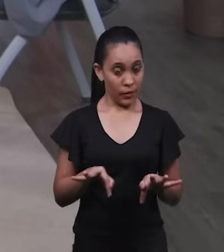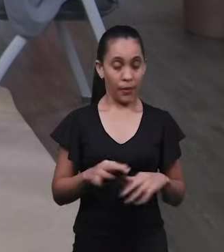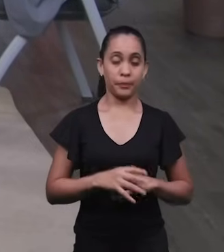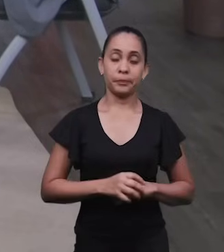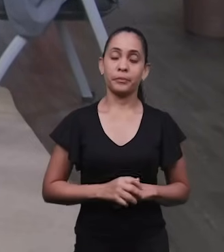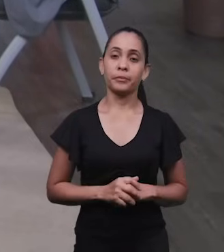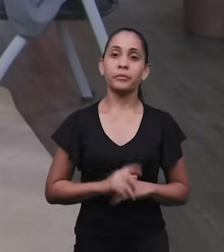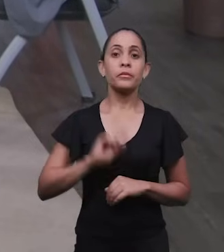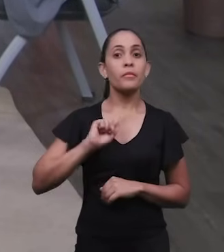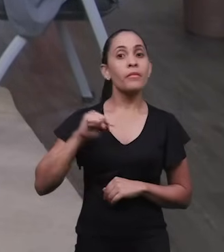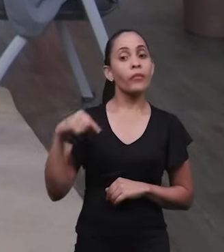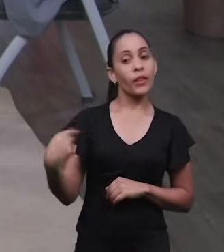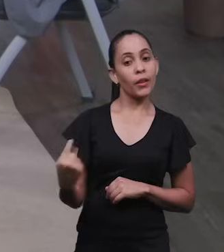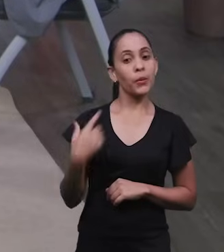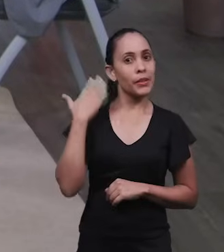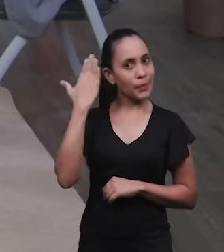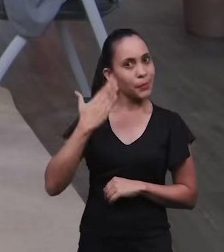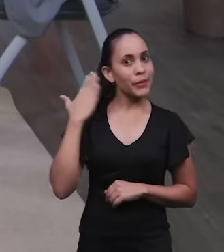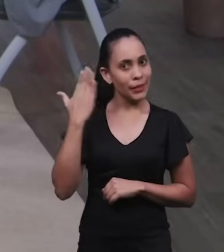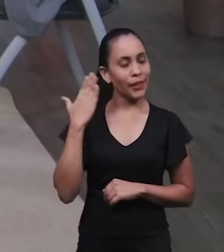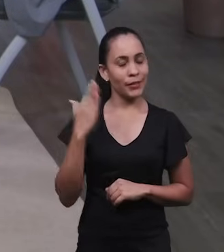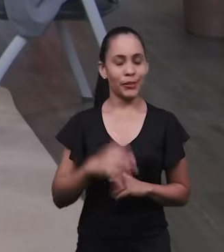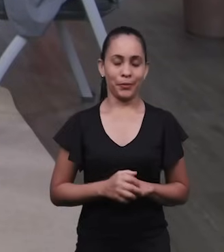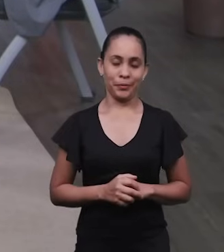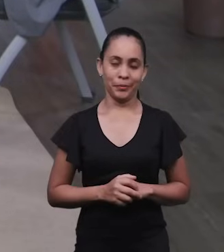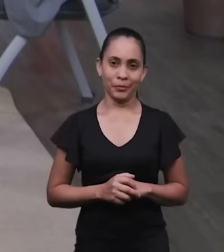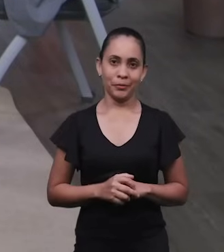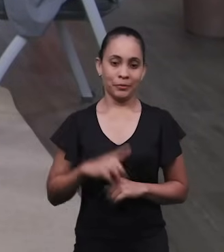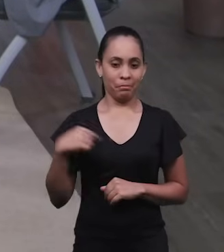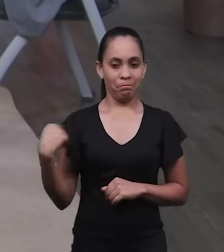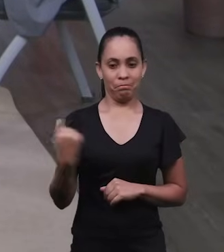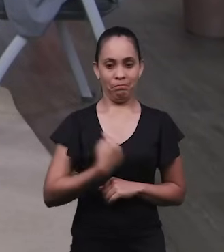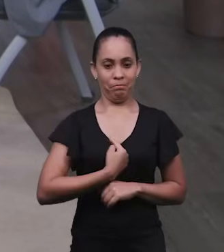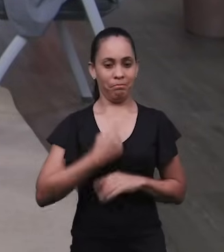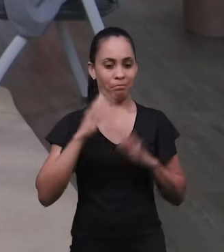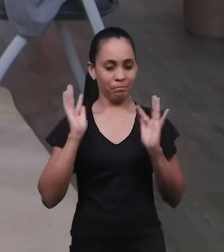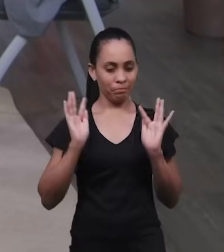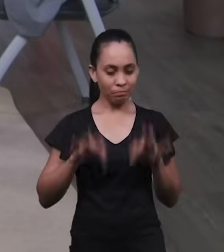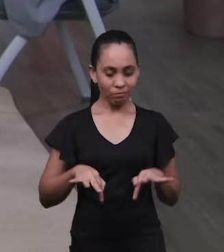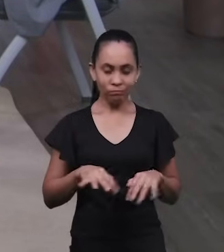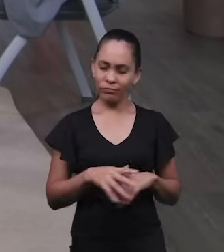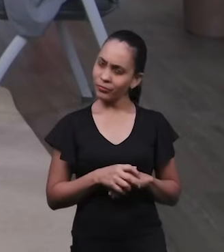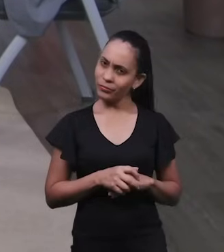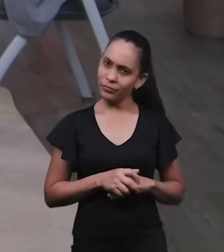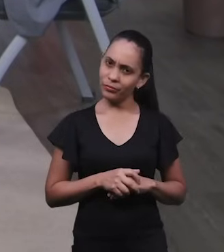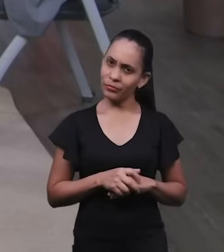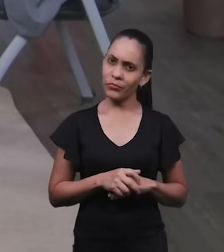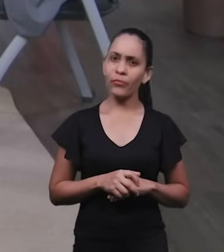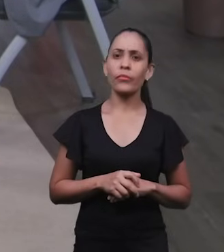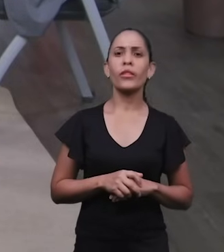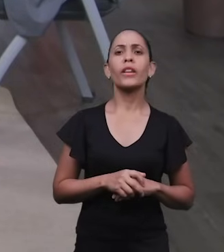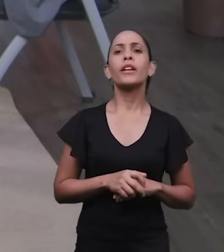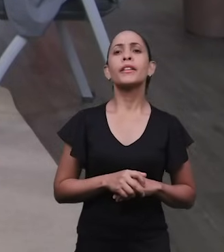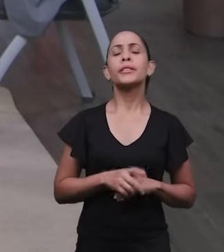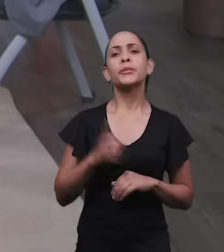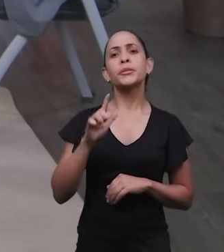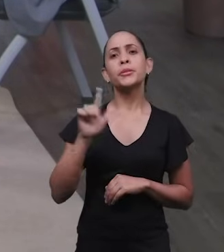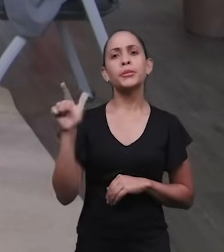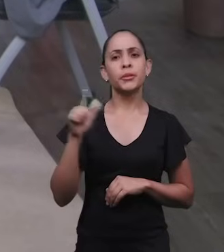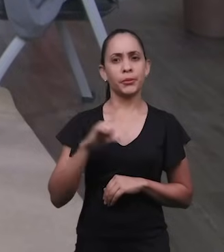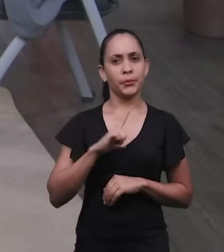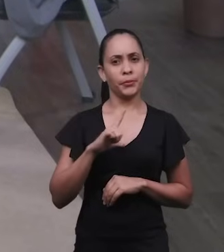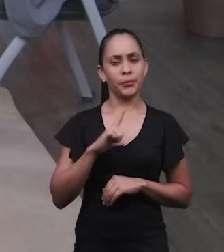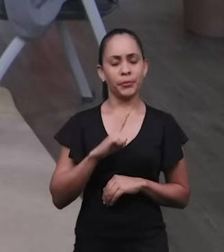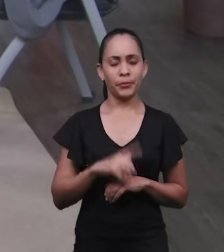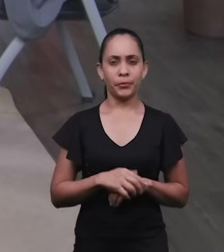depois com essa palavra, né? Assim como no último nós terminamos ali com o odre de lágrimas,